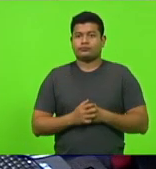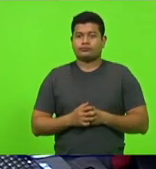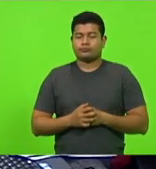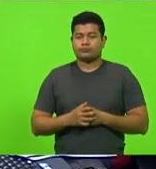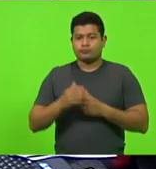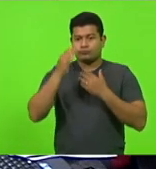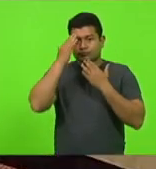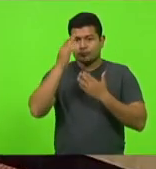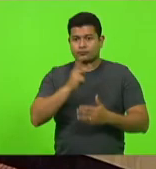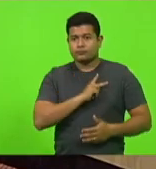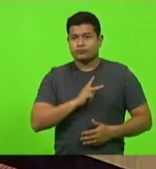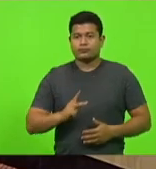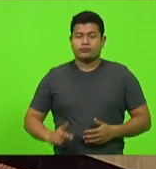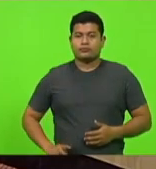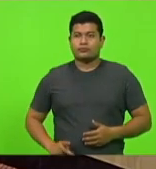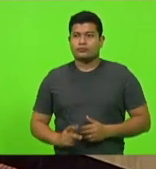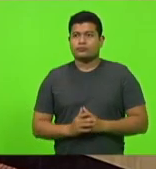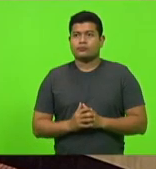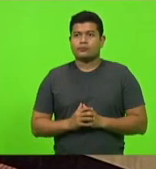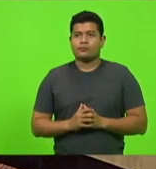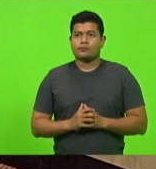presidente.